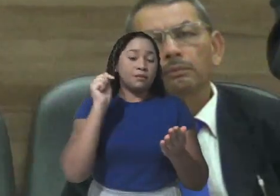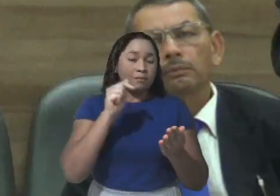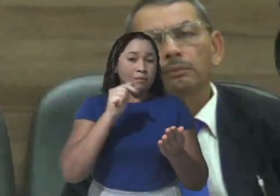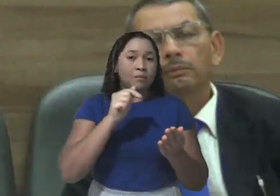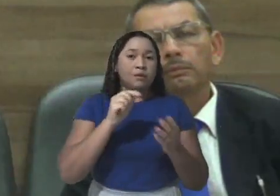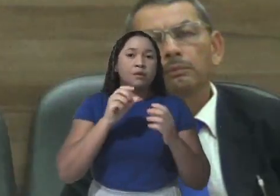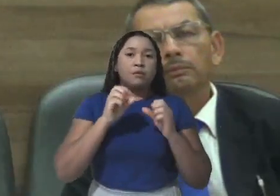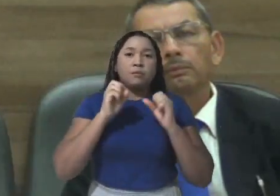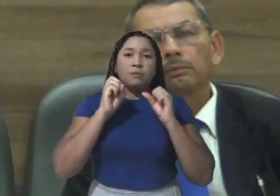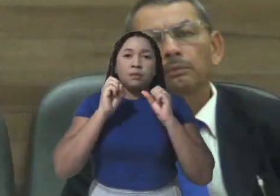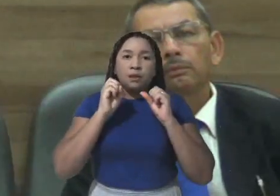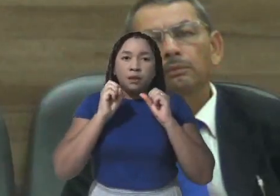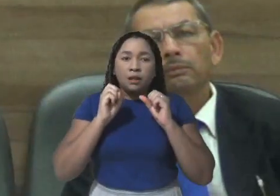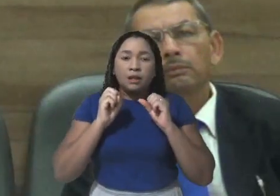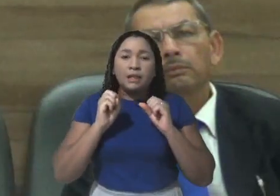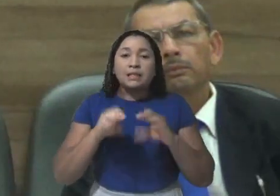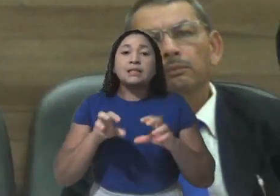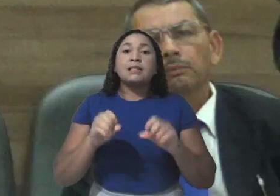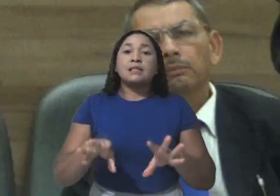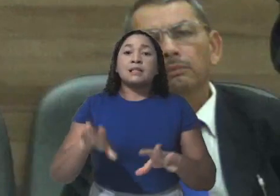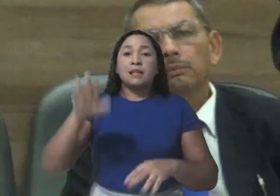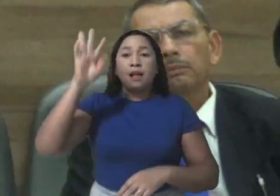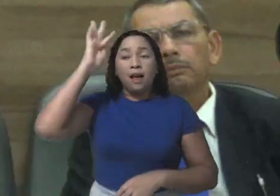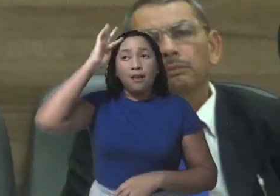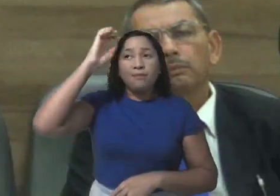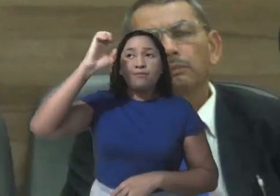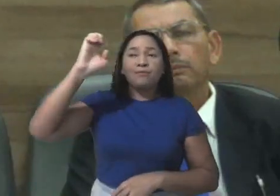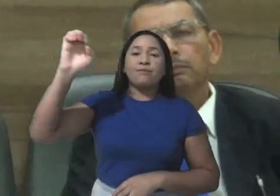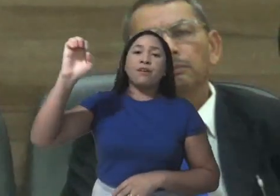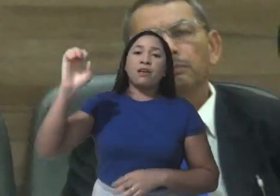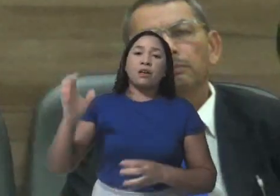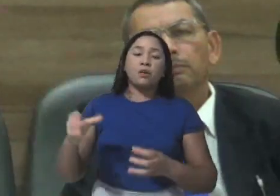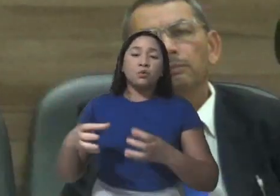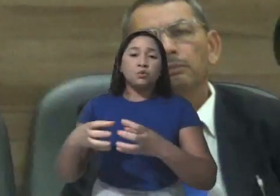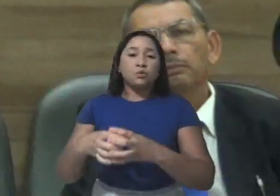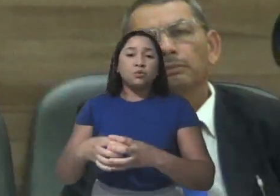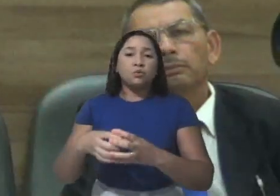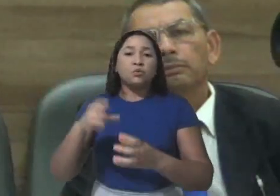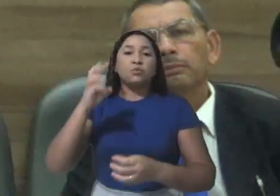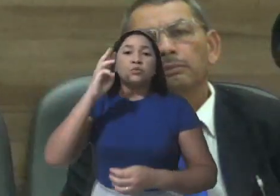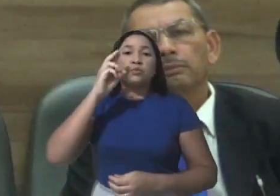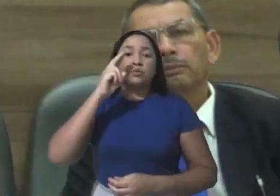fé de um determinado grupo de cristãos, conforme a Bíblia,